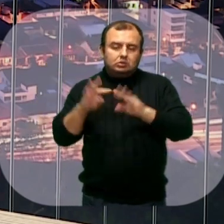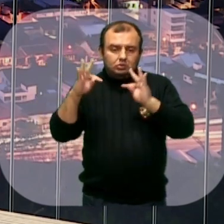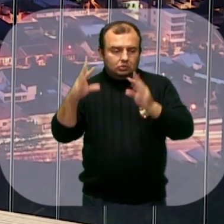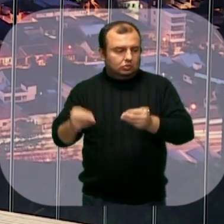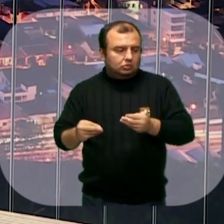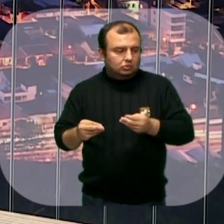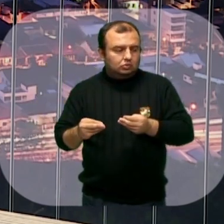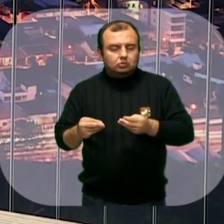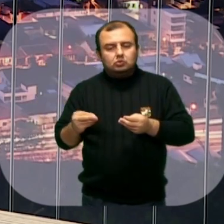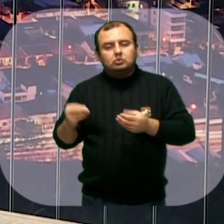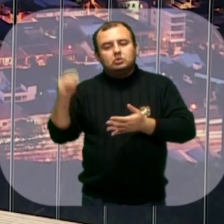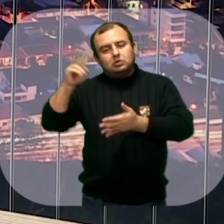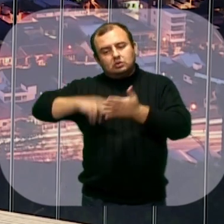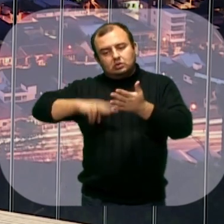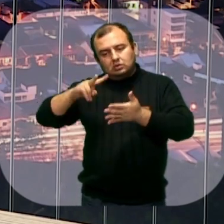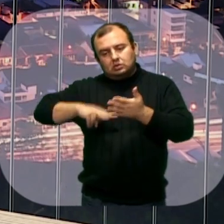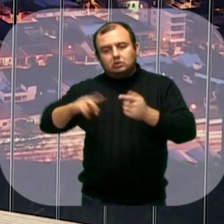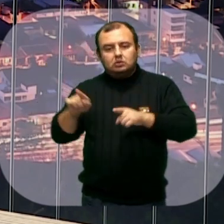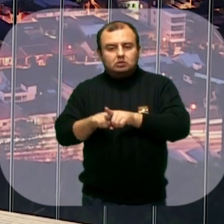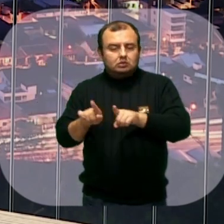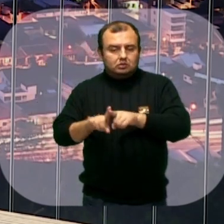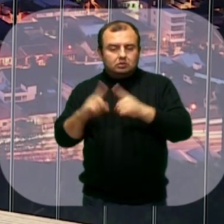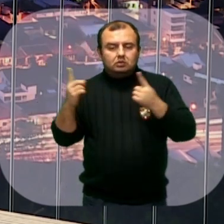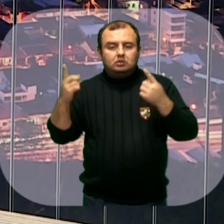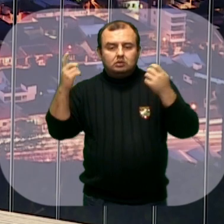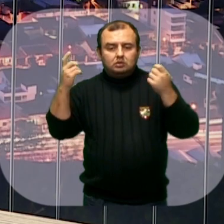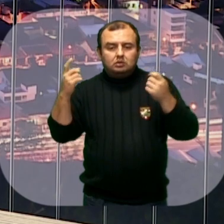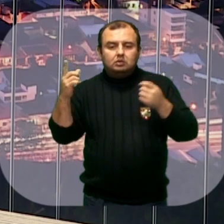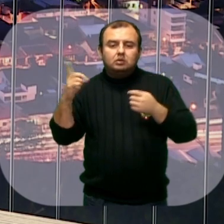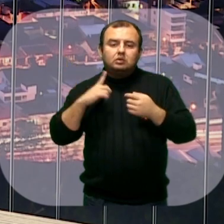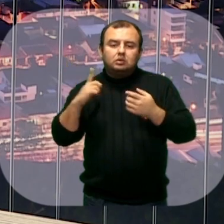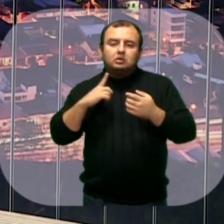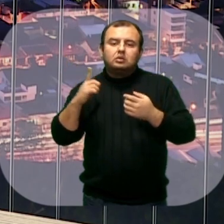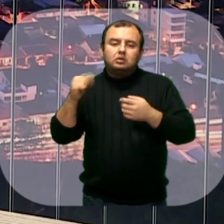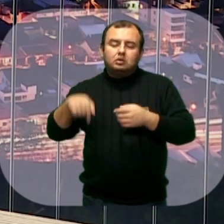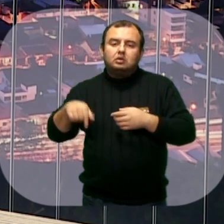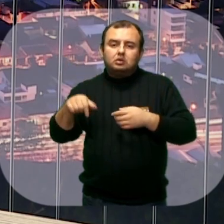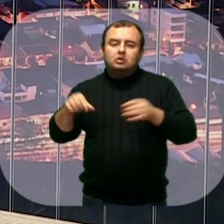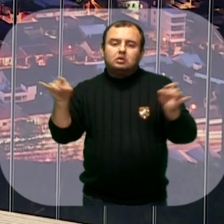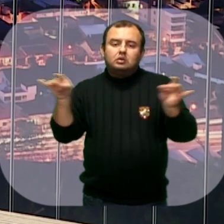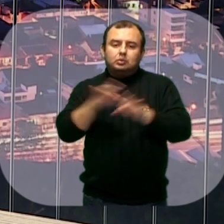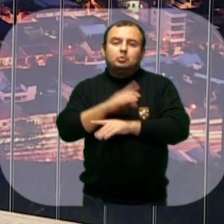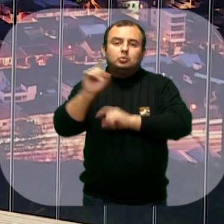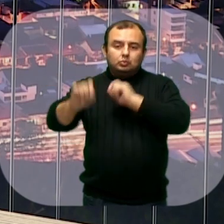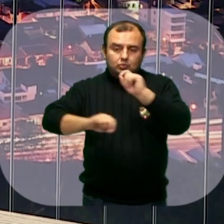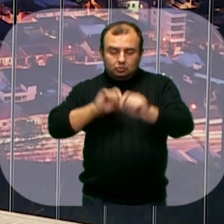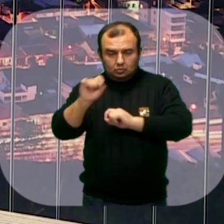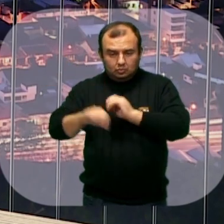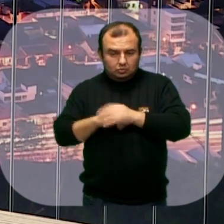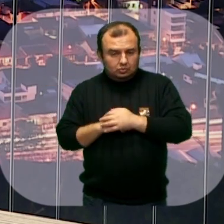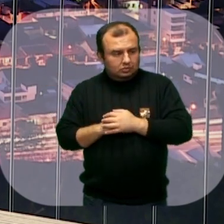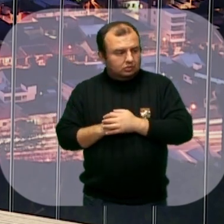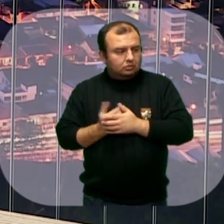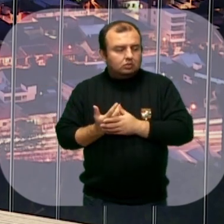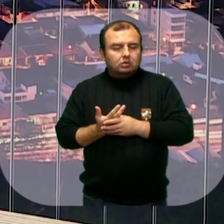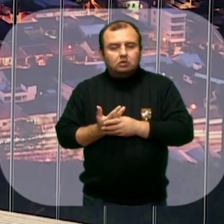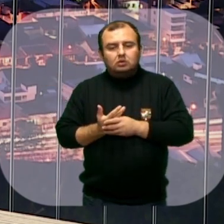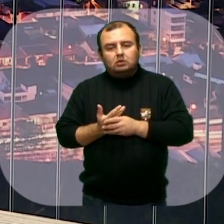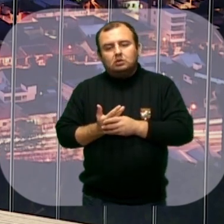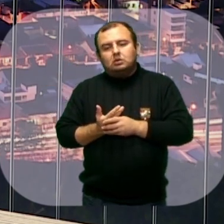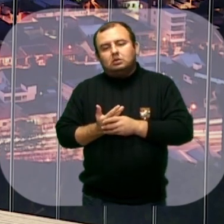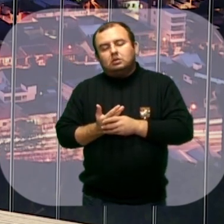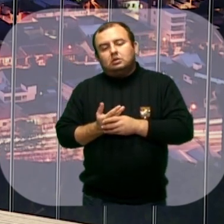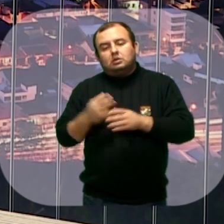todas as formas de leitura. Mas antes de fazer isso, eu quero fechar esse bloco com uma questão